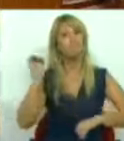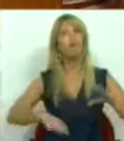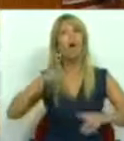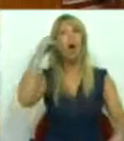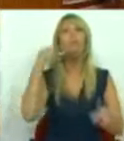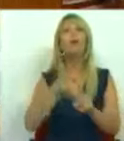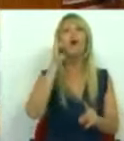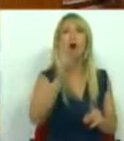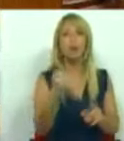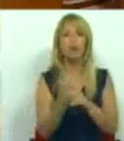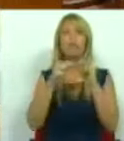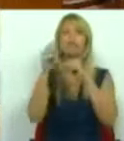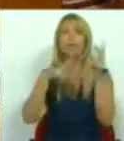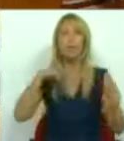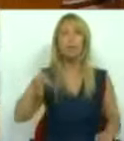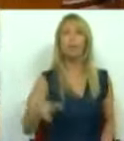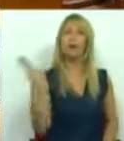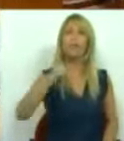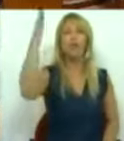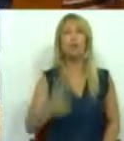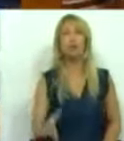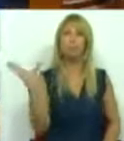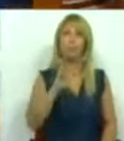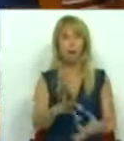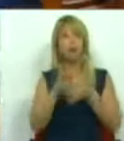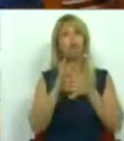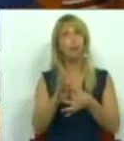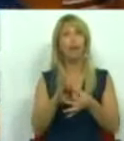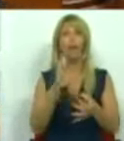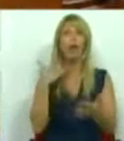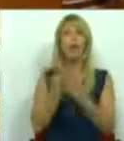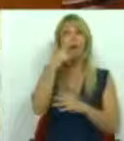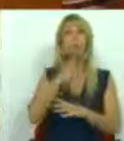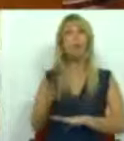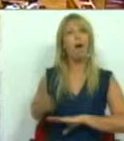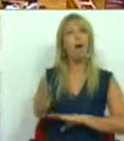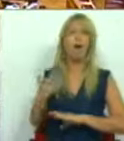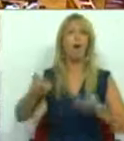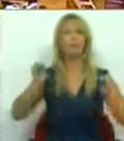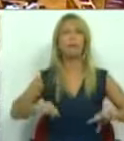Portugal mais justo e mais solidário, onde não fique ninguém para trás, disse.